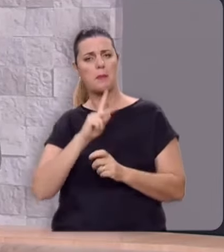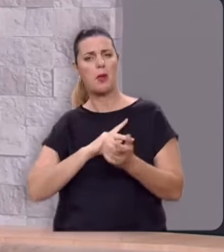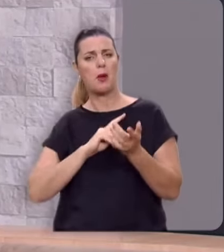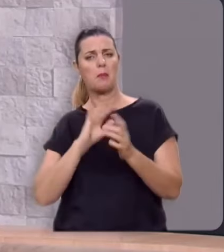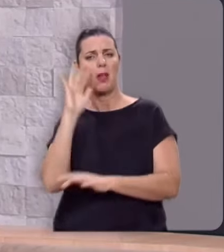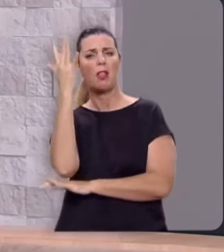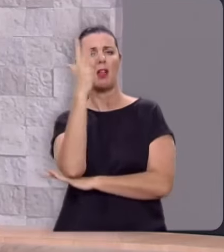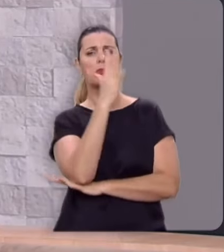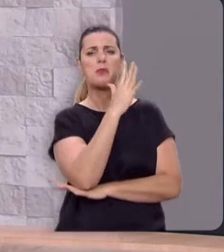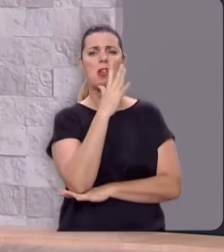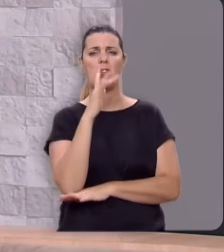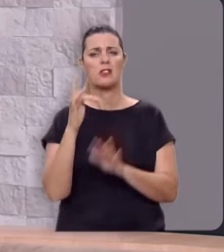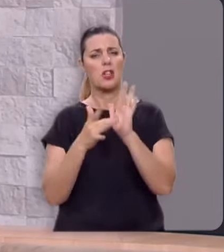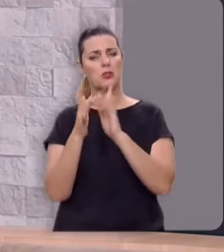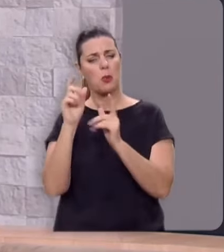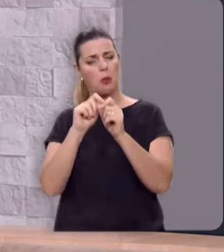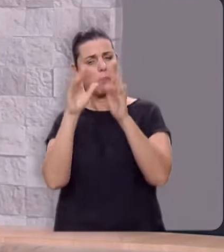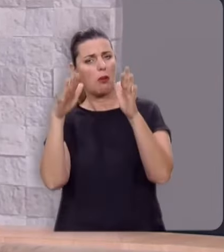Ele criou.